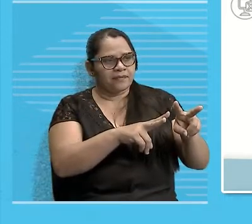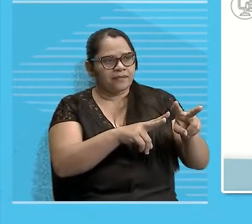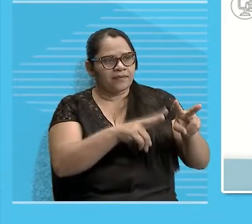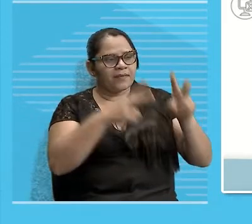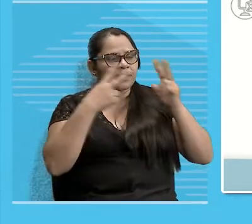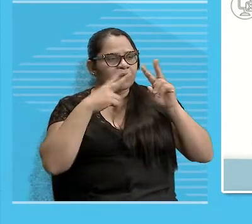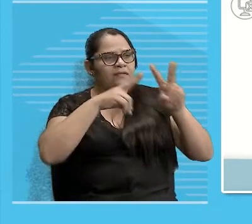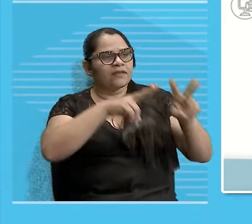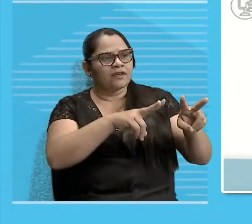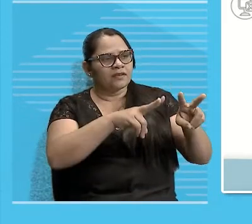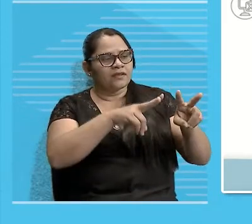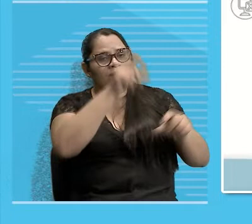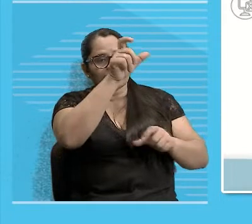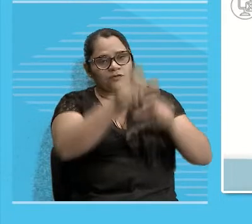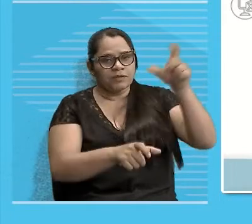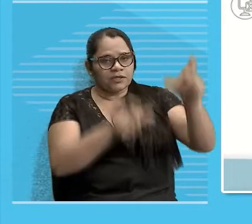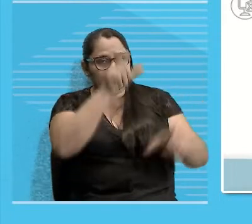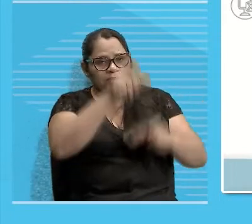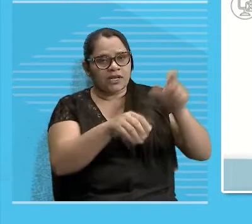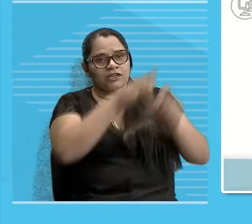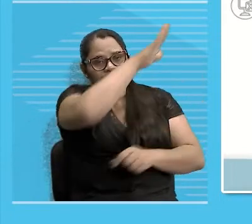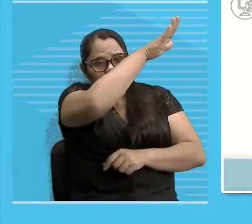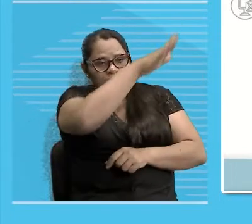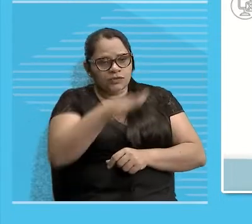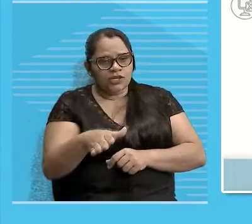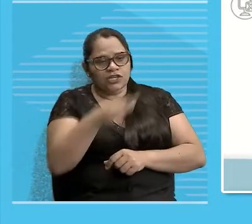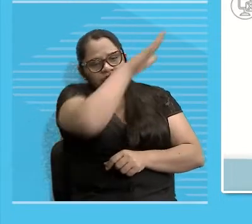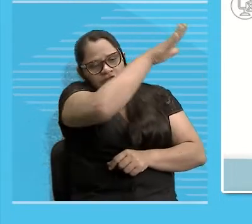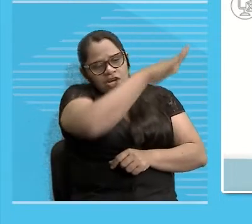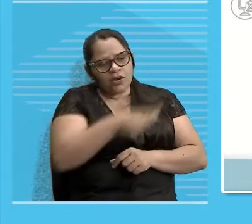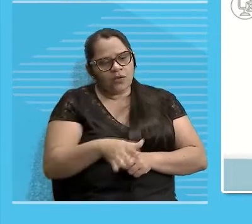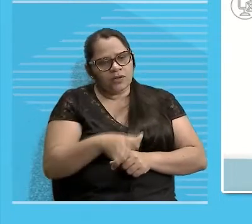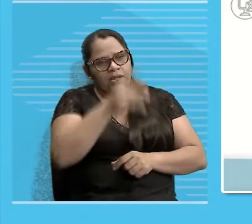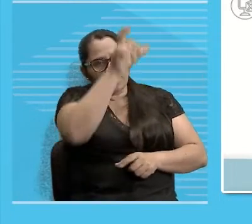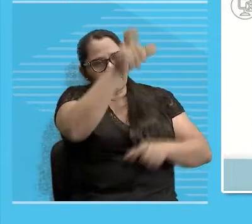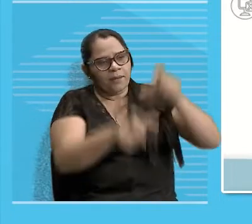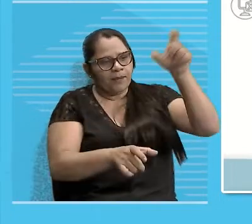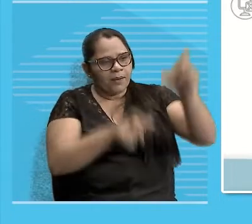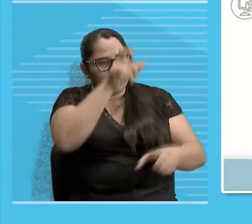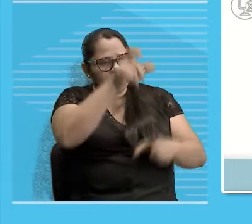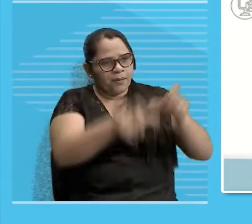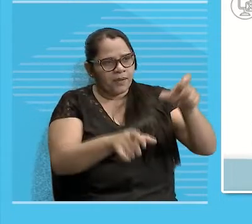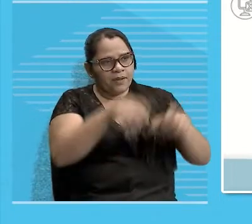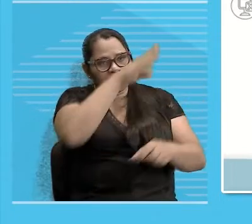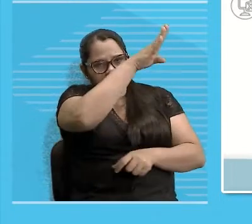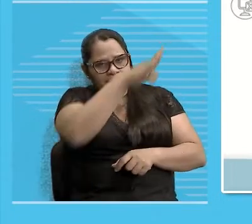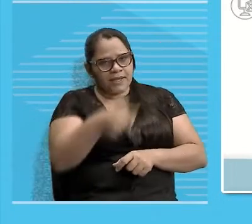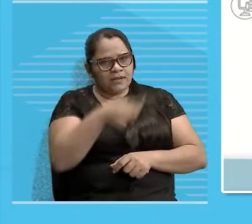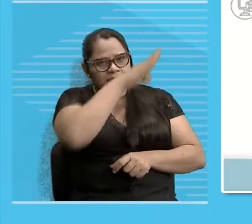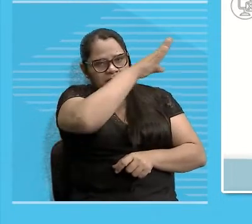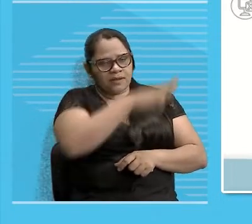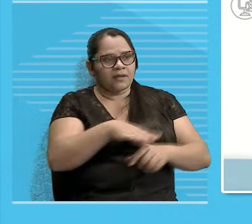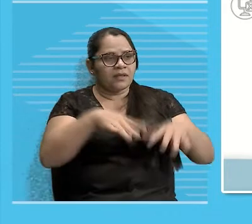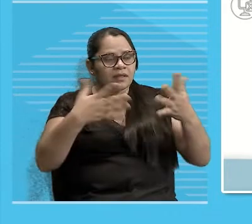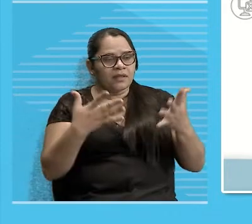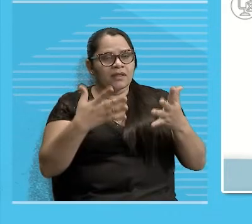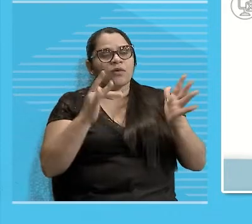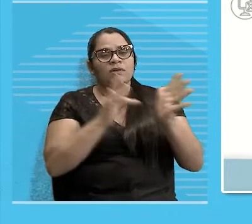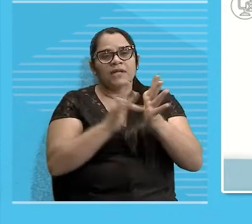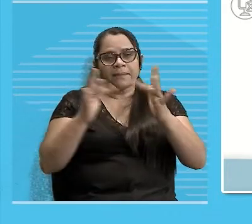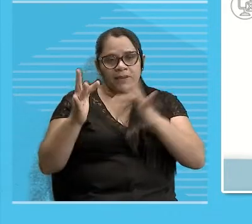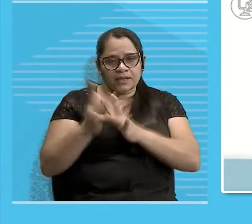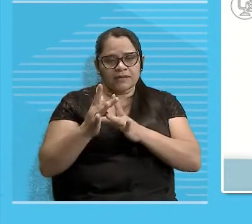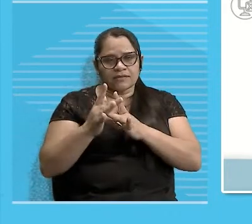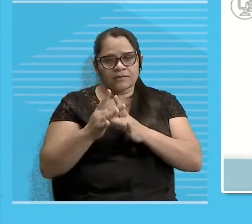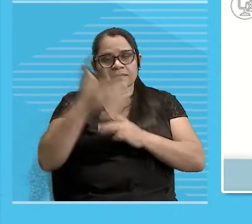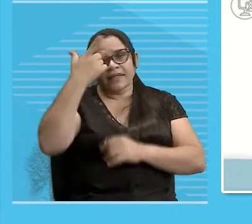em diagonal. Essa diagonal dá uma instabilidade. A coroação de Cristo. Quem lê na Bíblia,